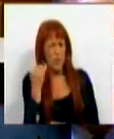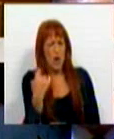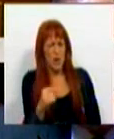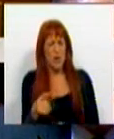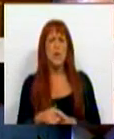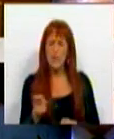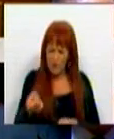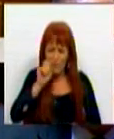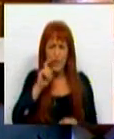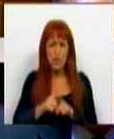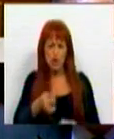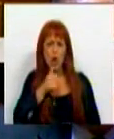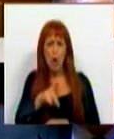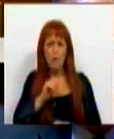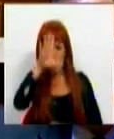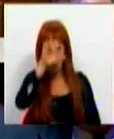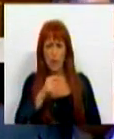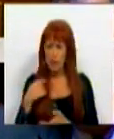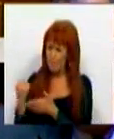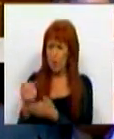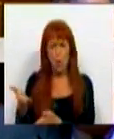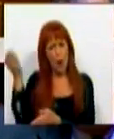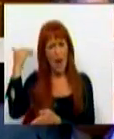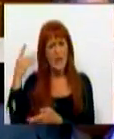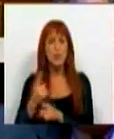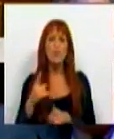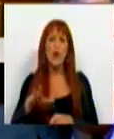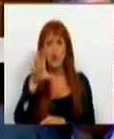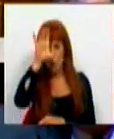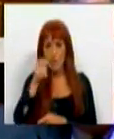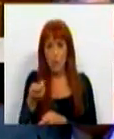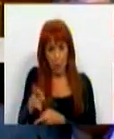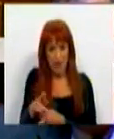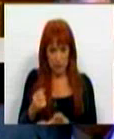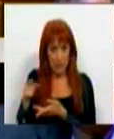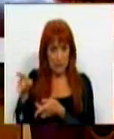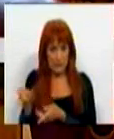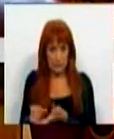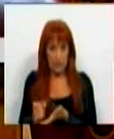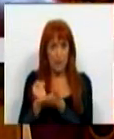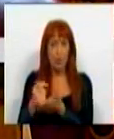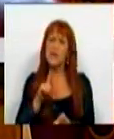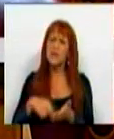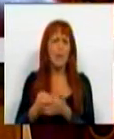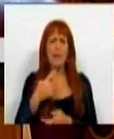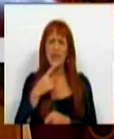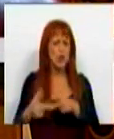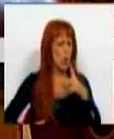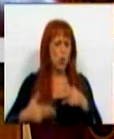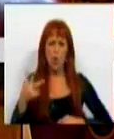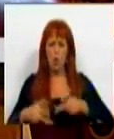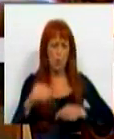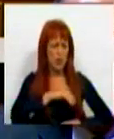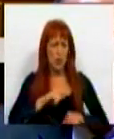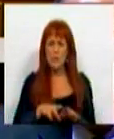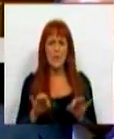tenha algum pudor e defenda as opções do governo que apoiou. É porque o governo que apoiou sempre disse que queria cortar